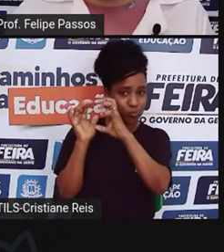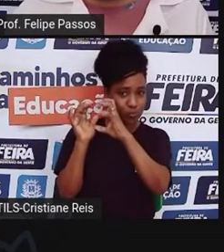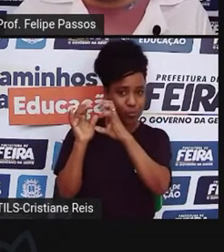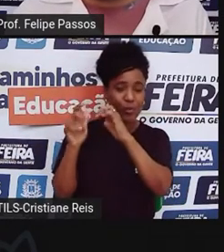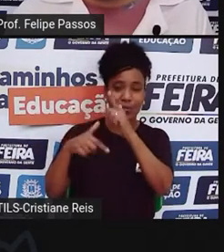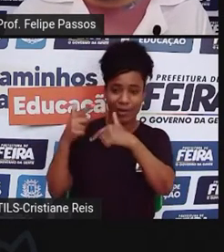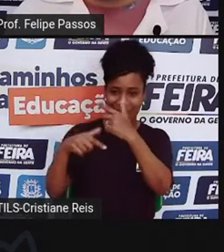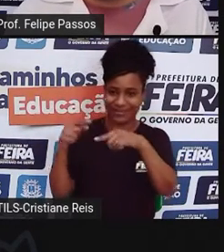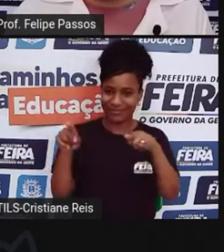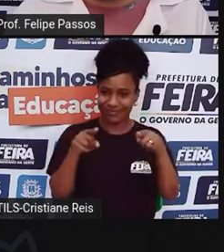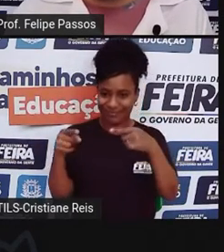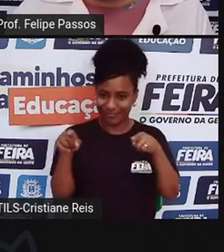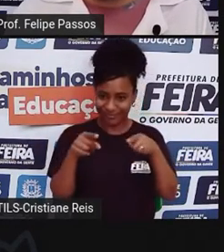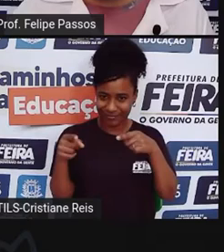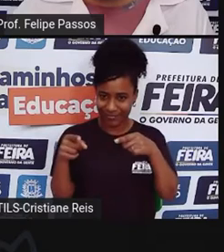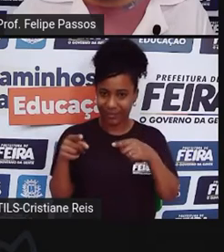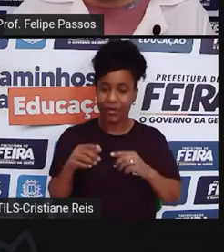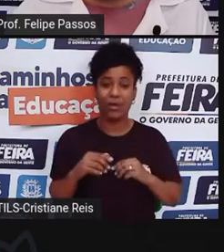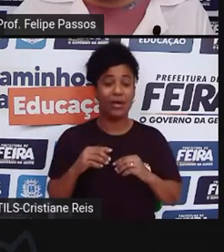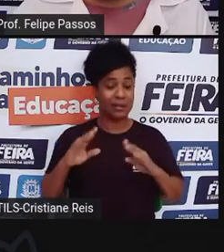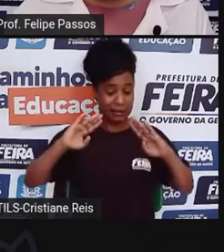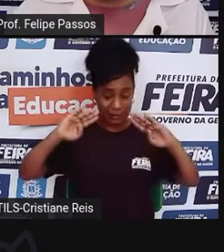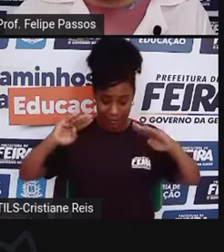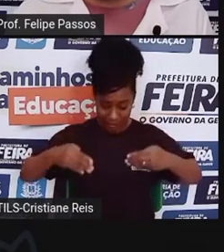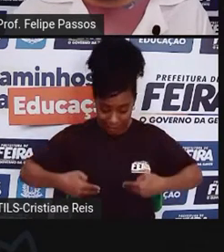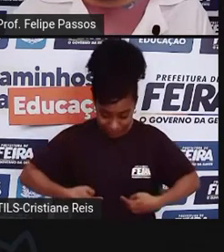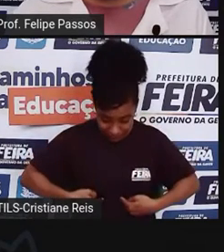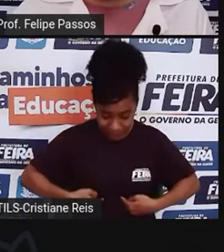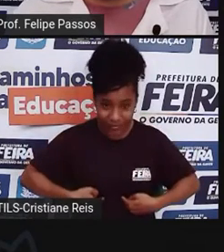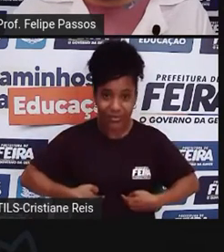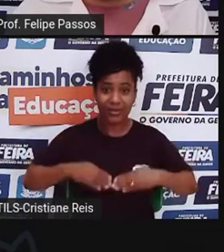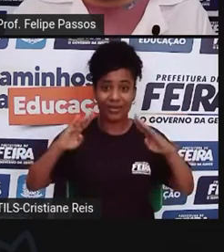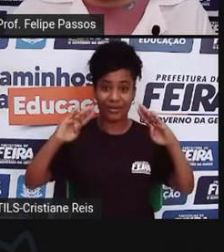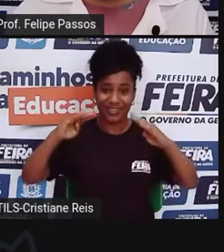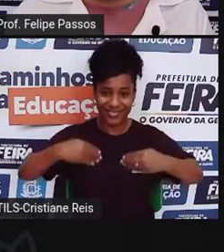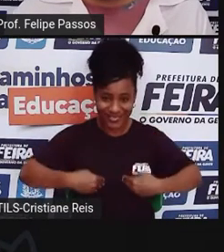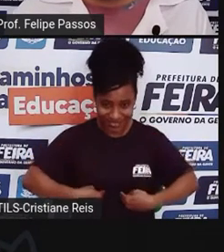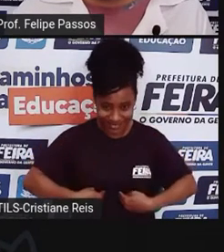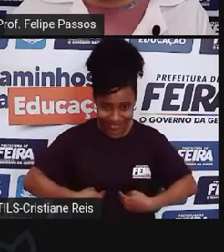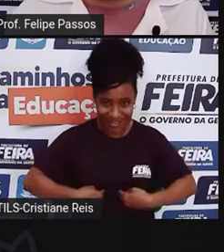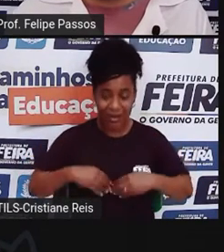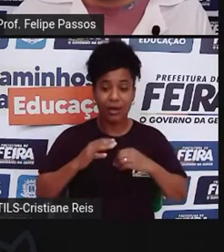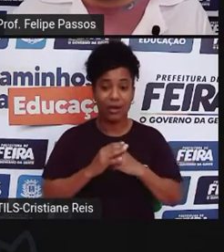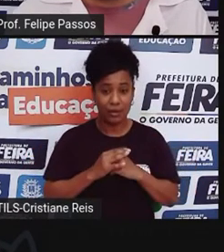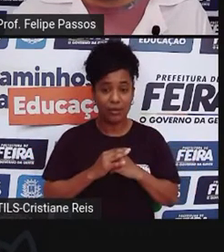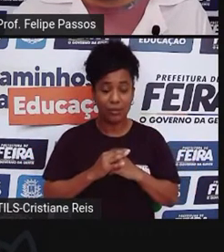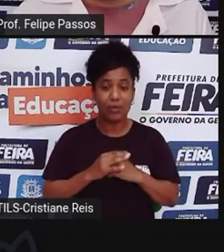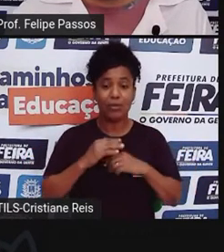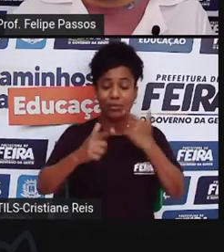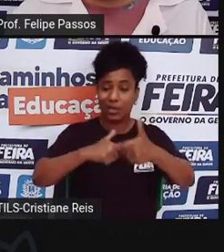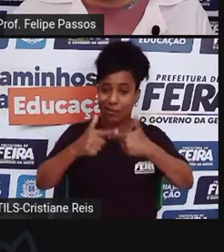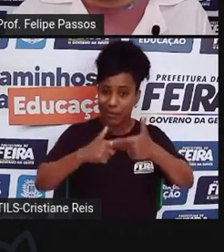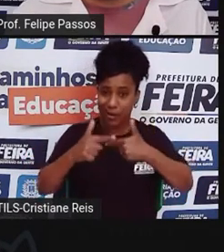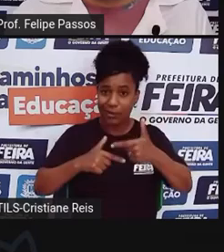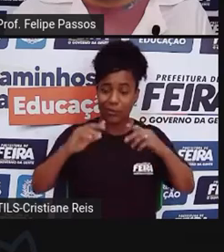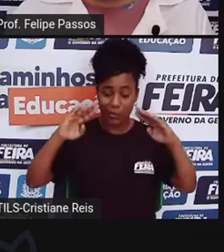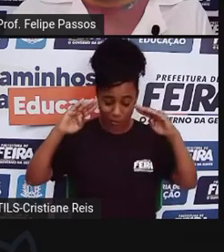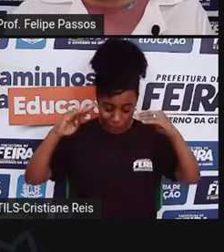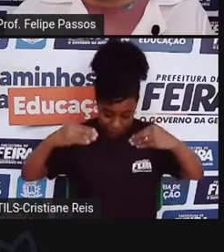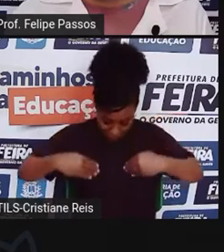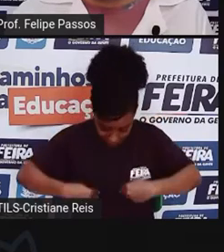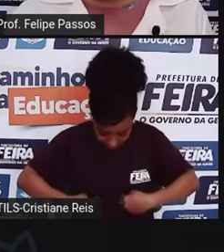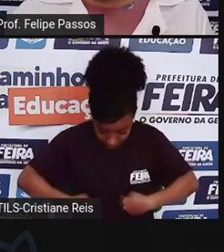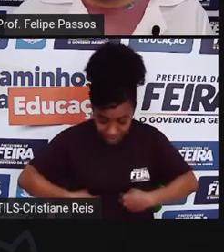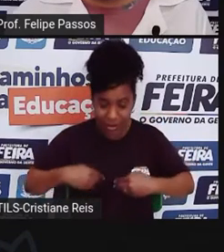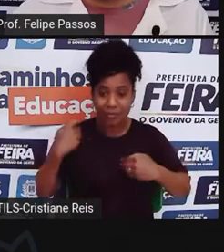um exemplo do trabalho com o autismo. O trabalho do autismo, com o autismo, a gente precisa conhecer qual música, qual